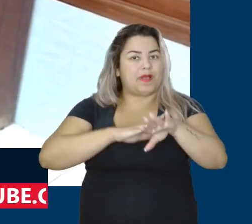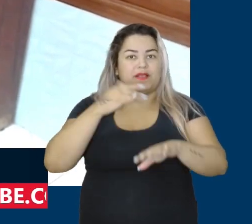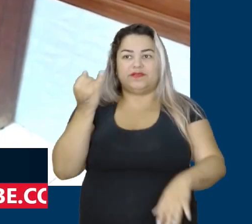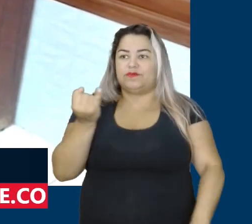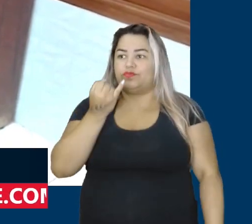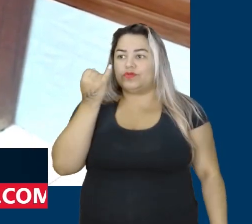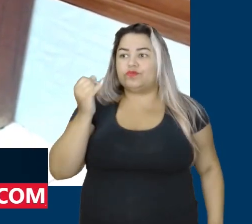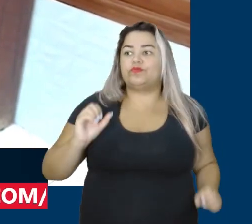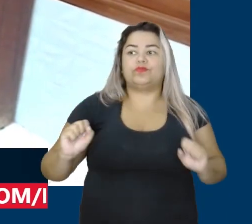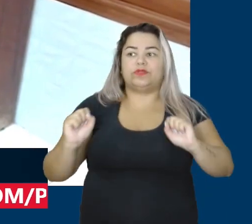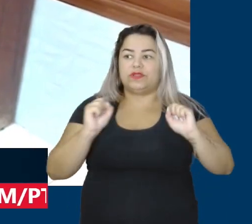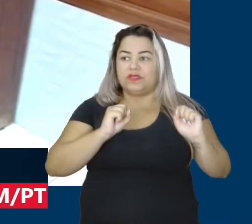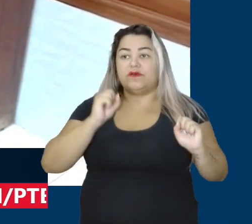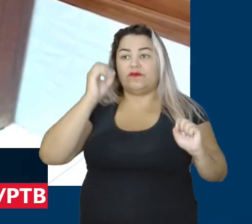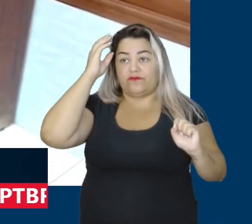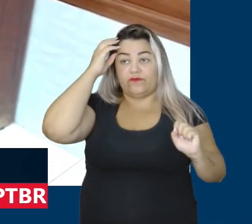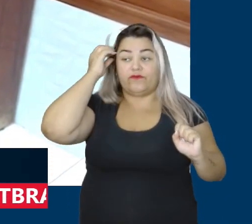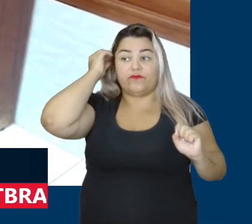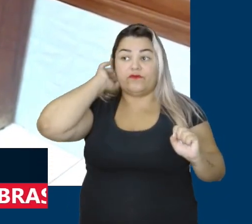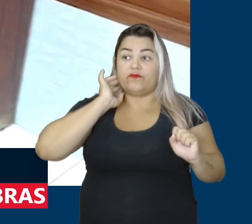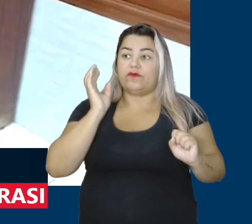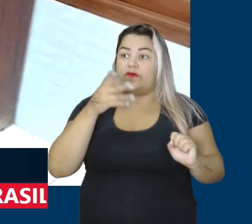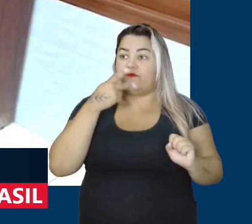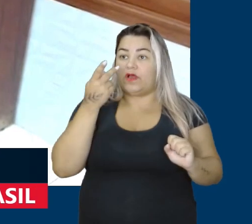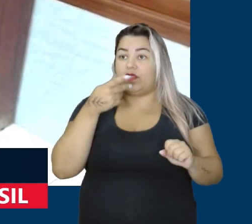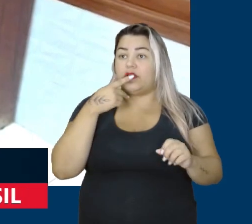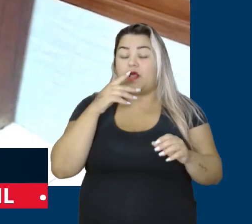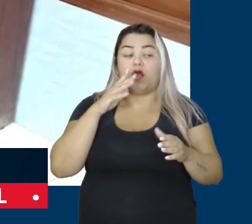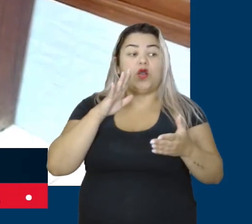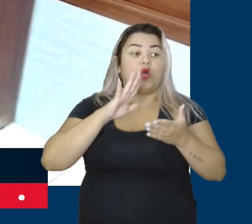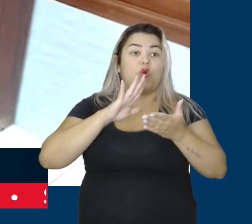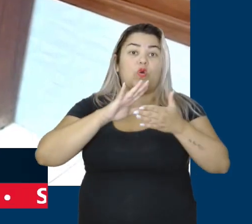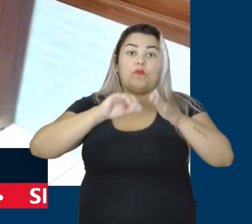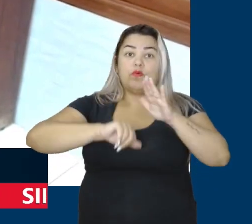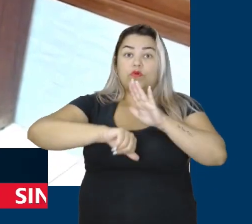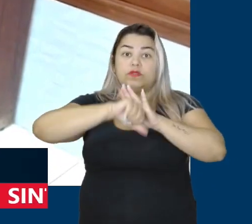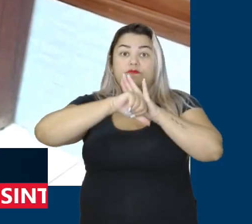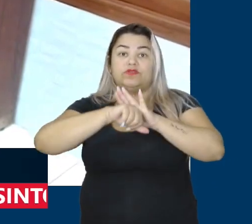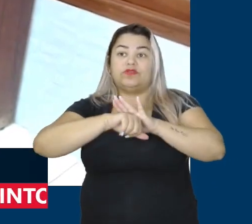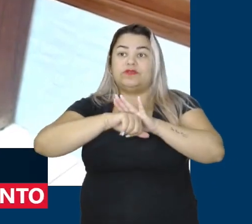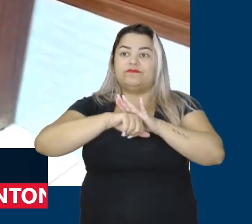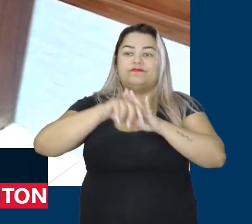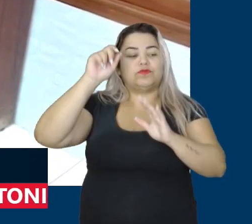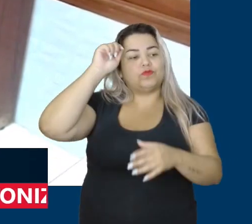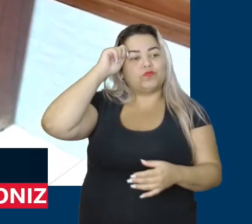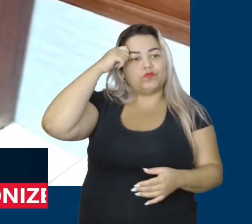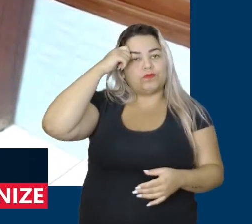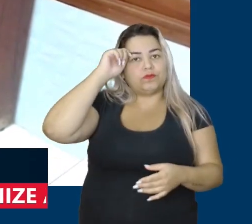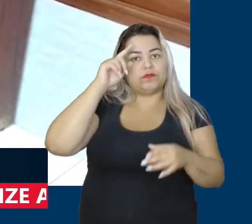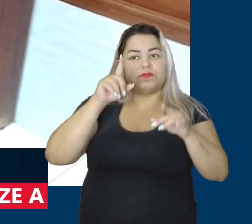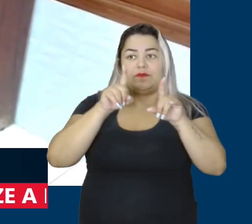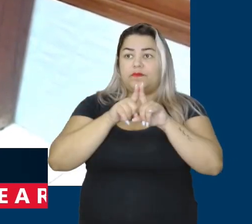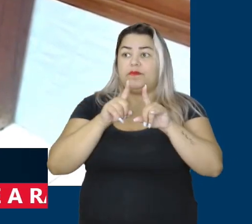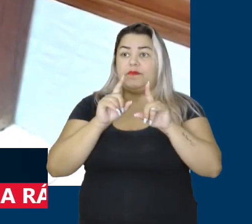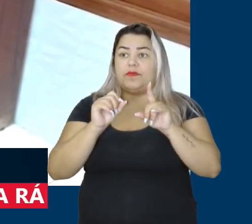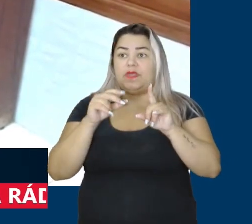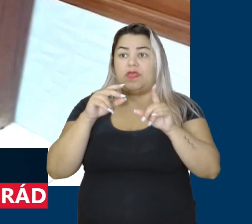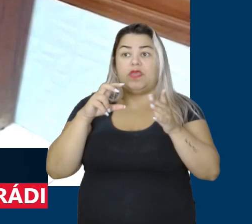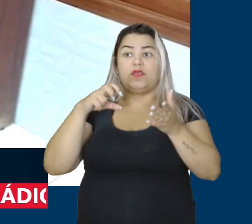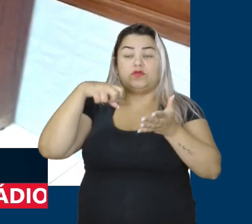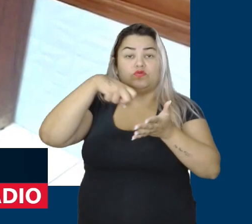que eu poderia falar aqui, que fica como crime de racismo a injúria racial. Aí prevê pena